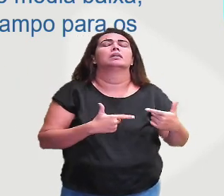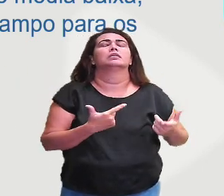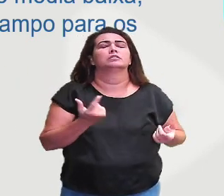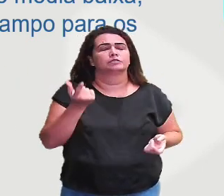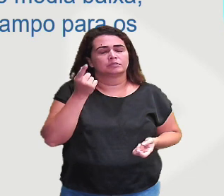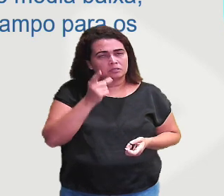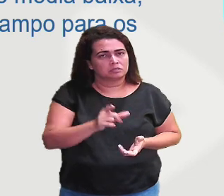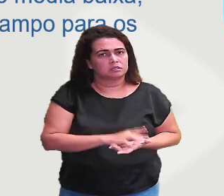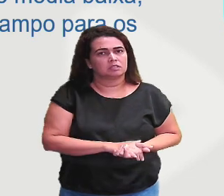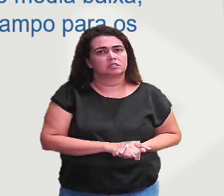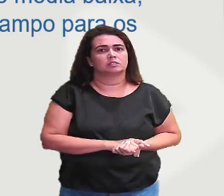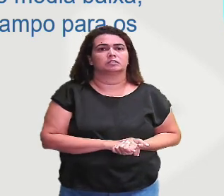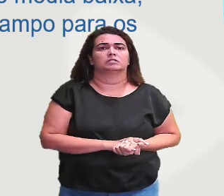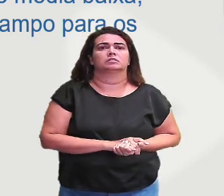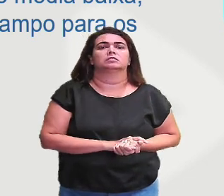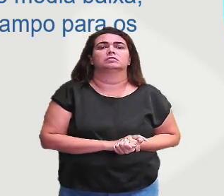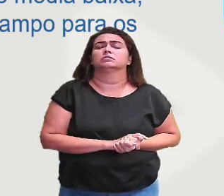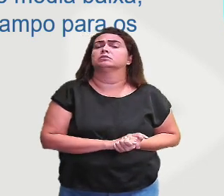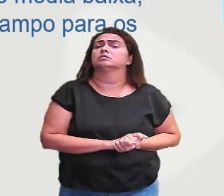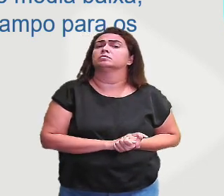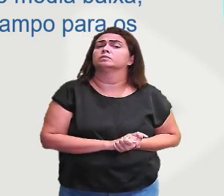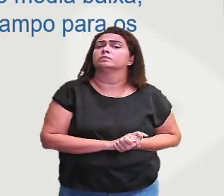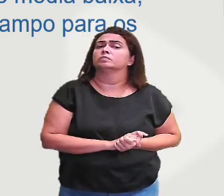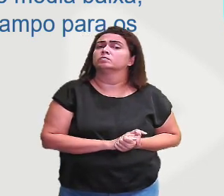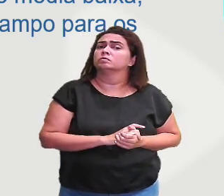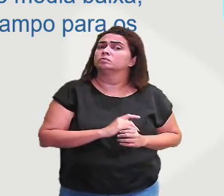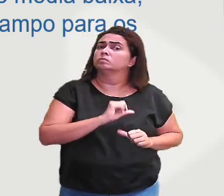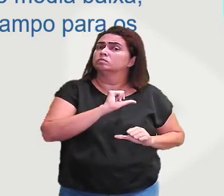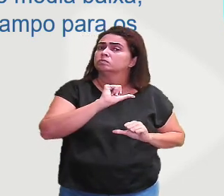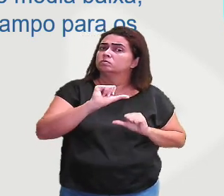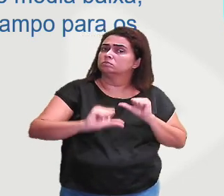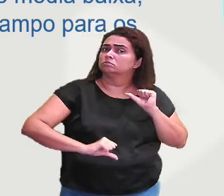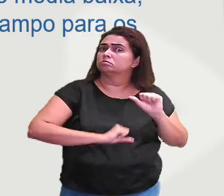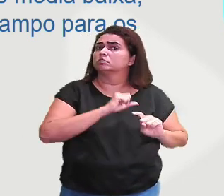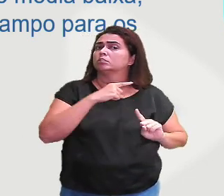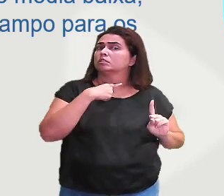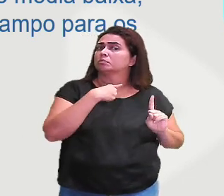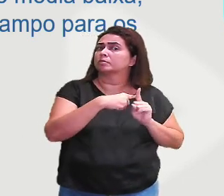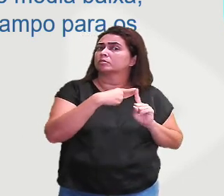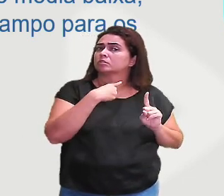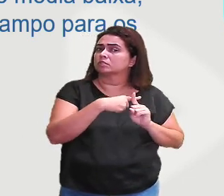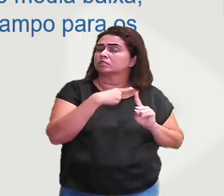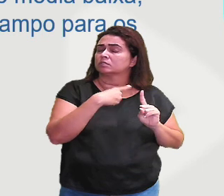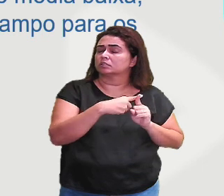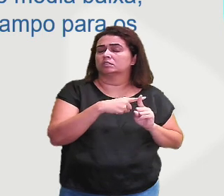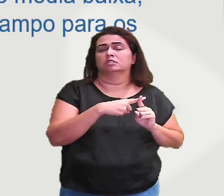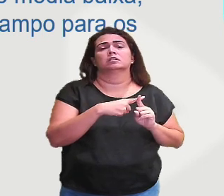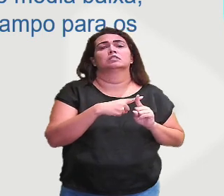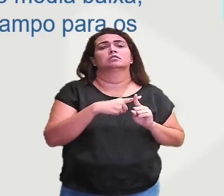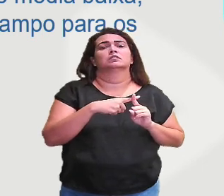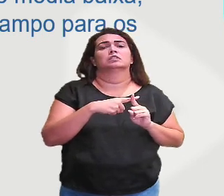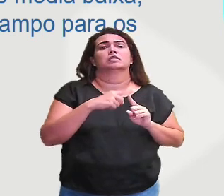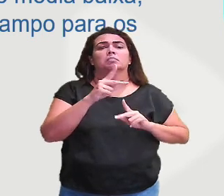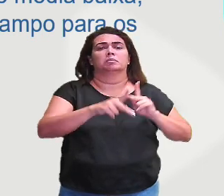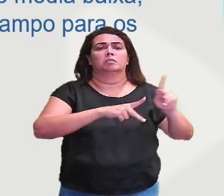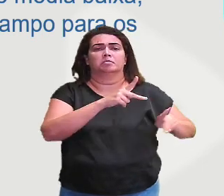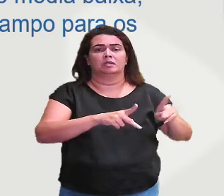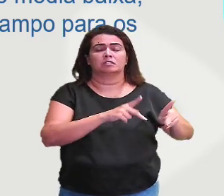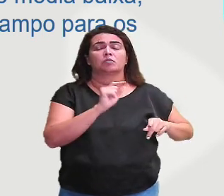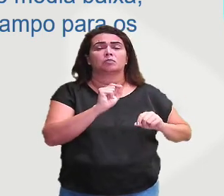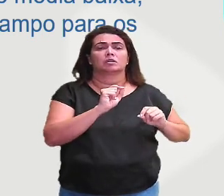capital, mudanças significativas e positivas na estrutura social e econômica da população, que seria a diminuição da